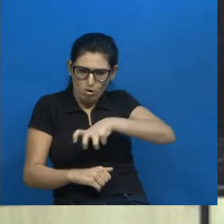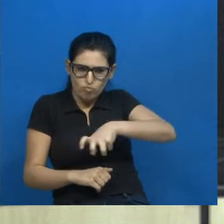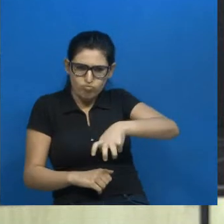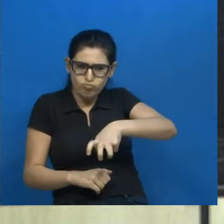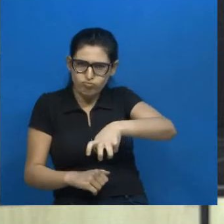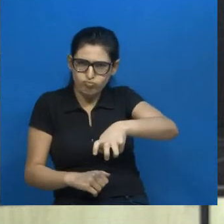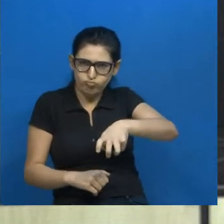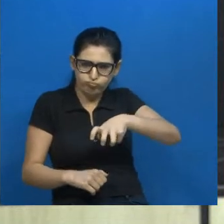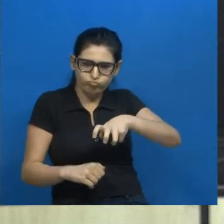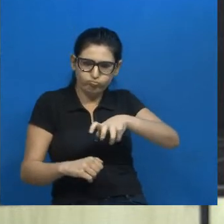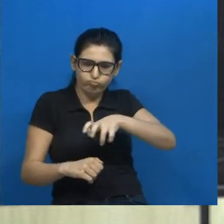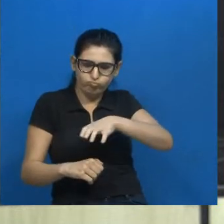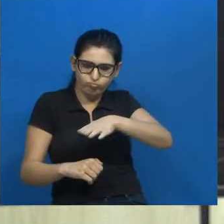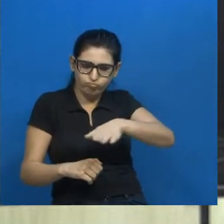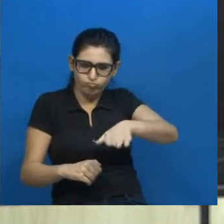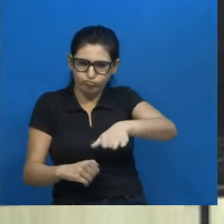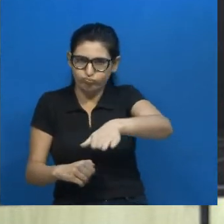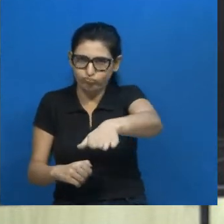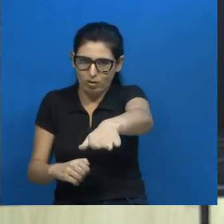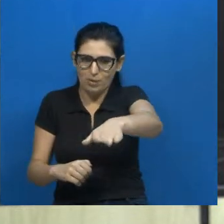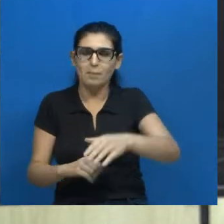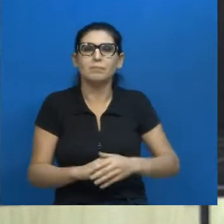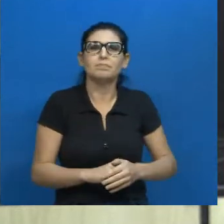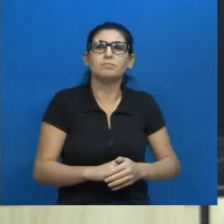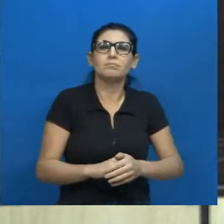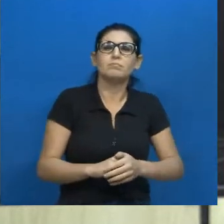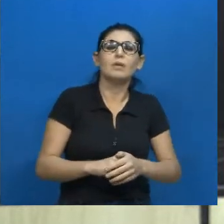também. Quando a gente assumiu a secretaria,